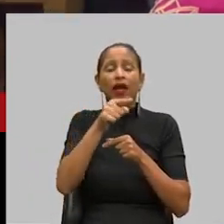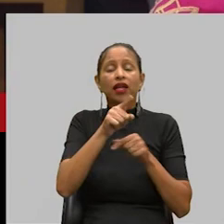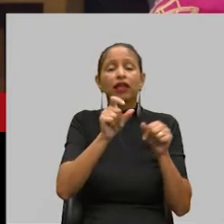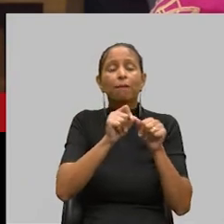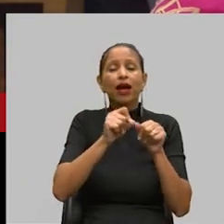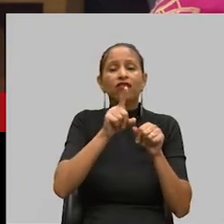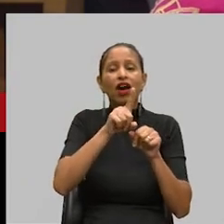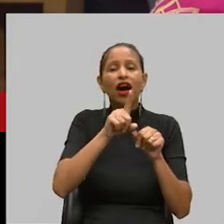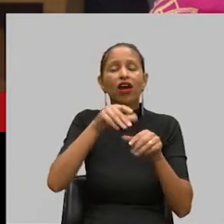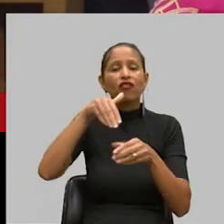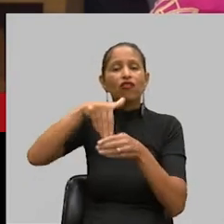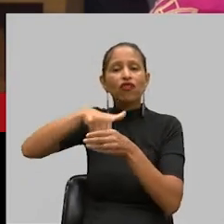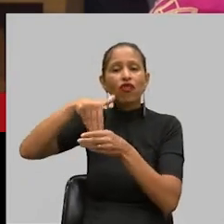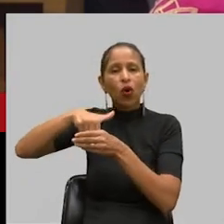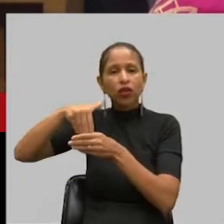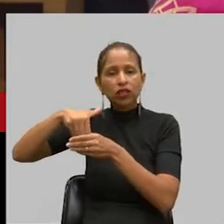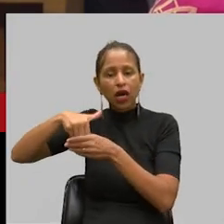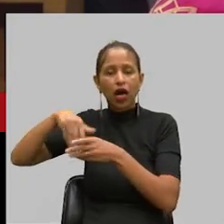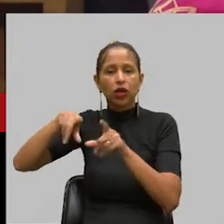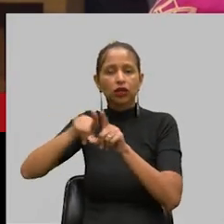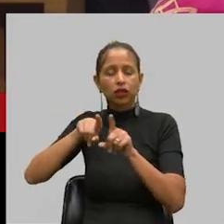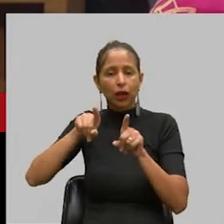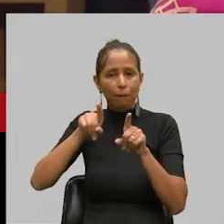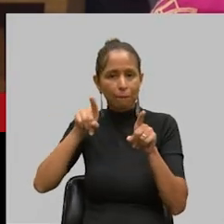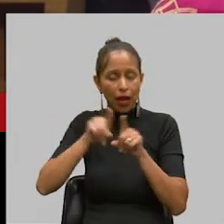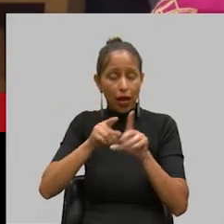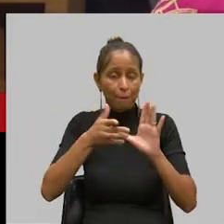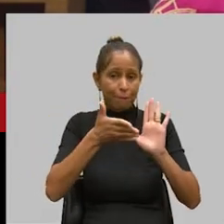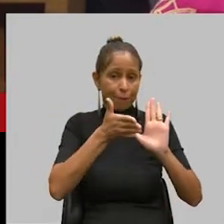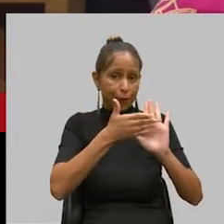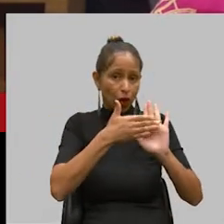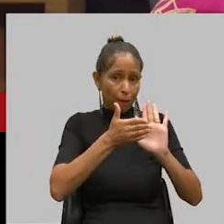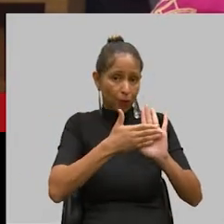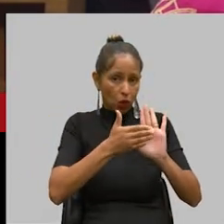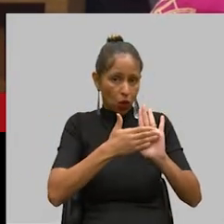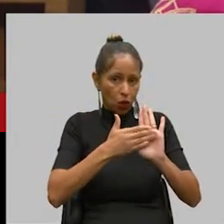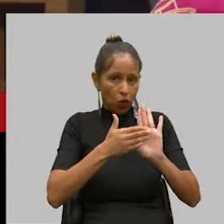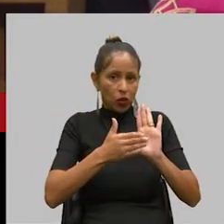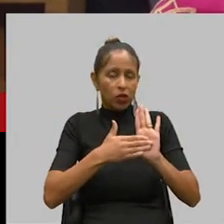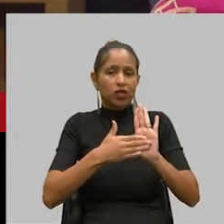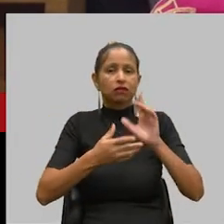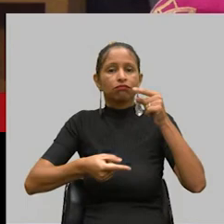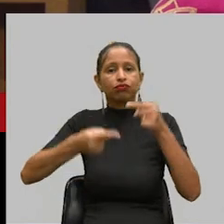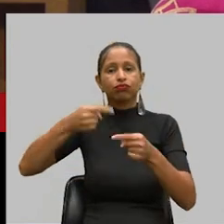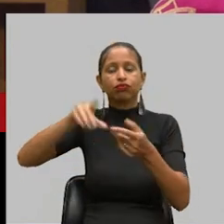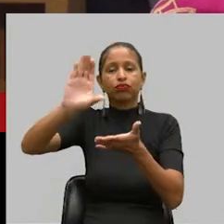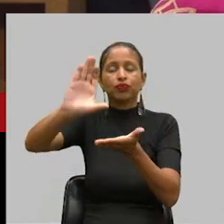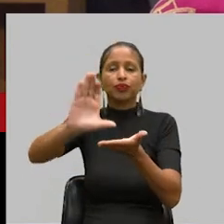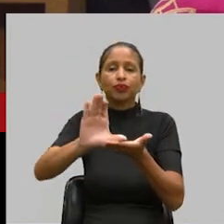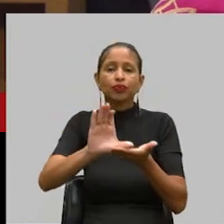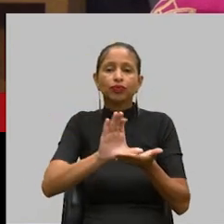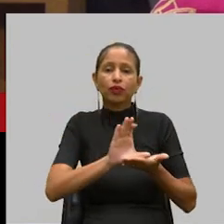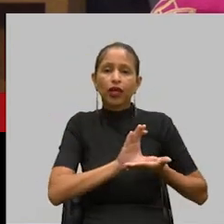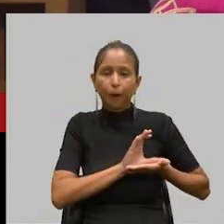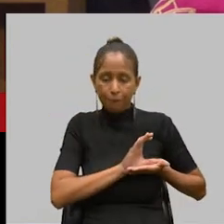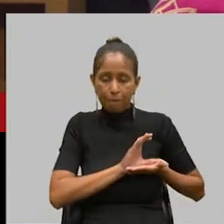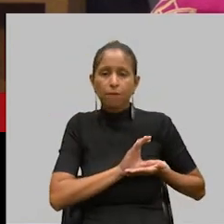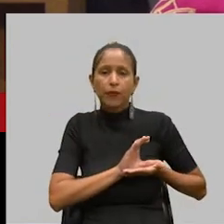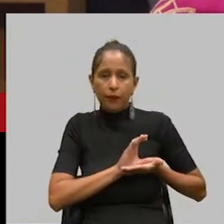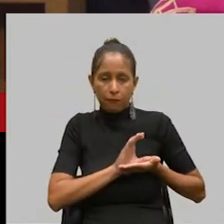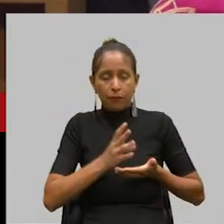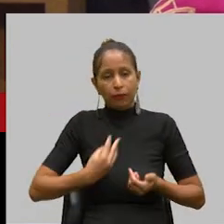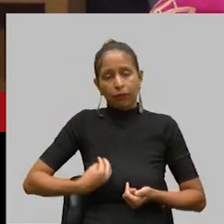que a gente vai votando e vai também classificando a proposta a gente vai disputar recursos hoje hoje a comissão de